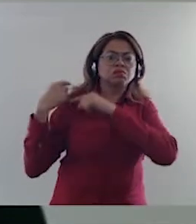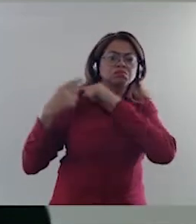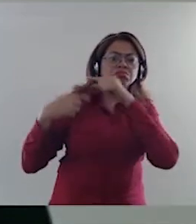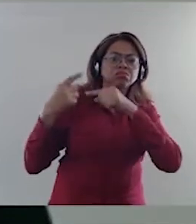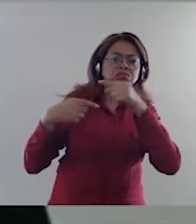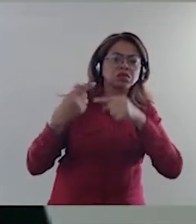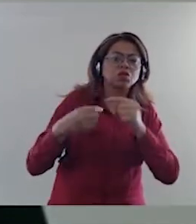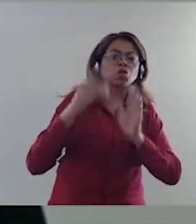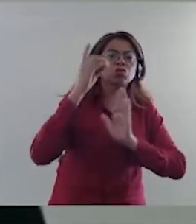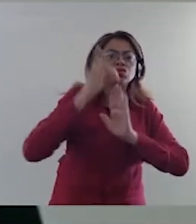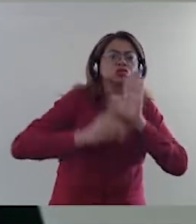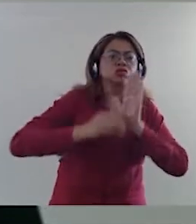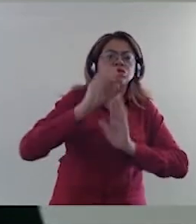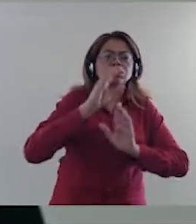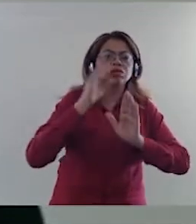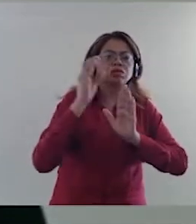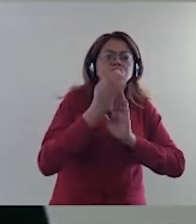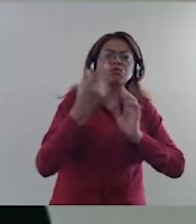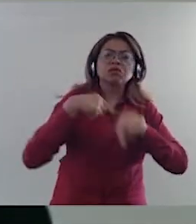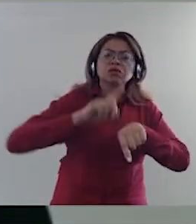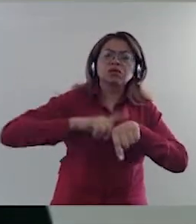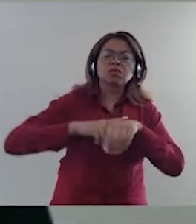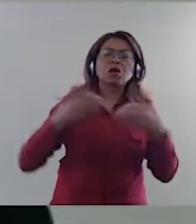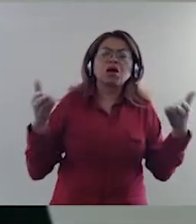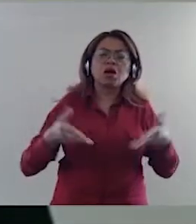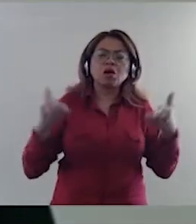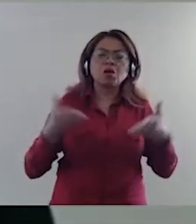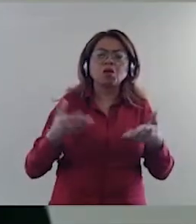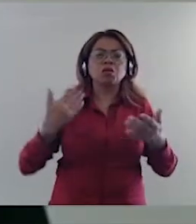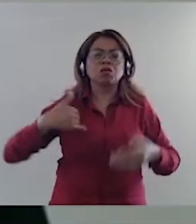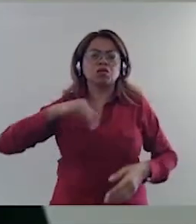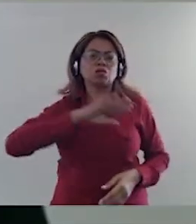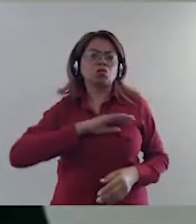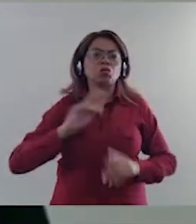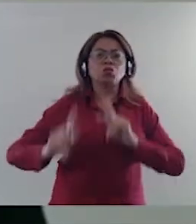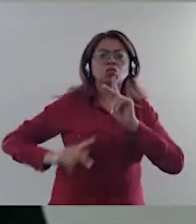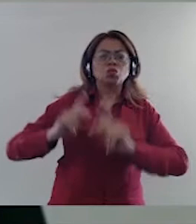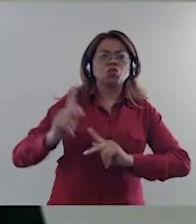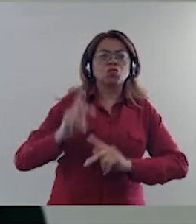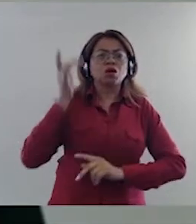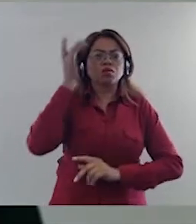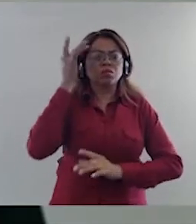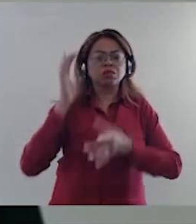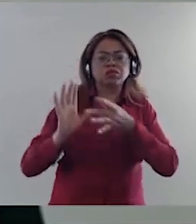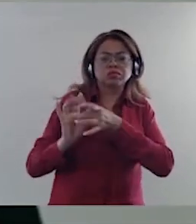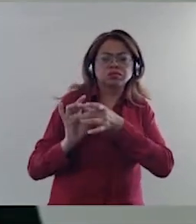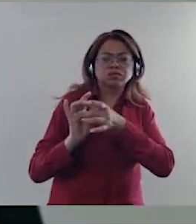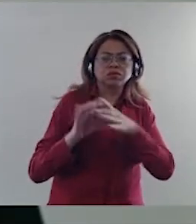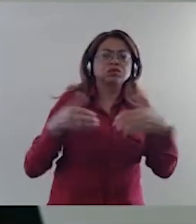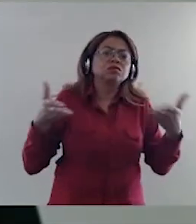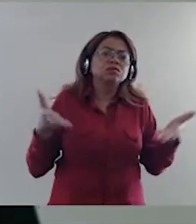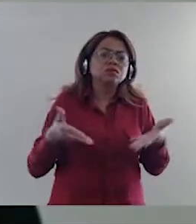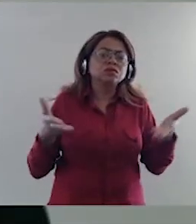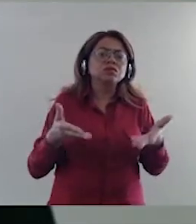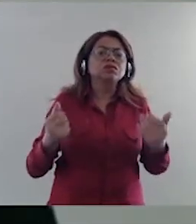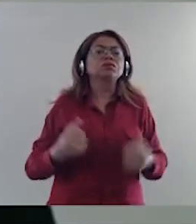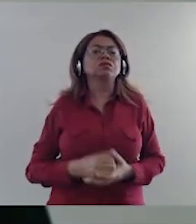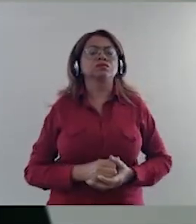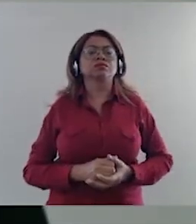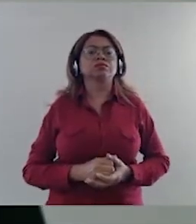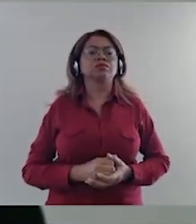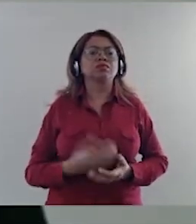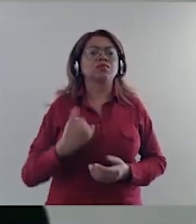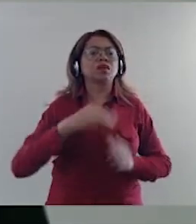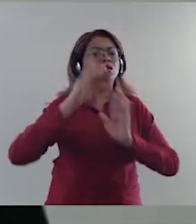civil, nesse período da modernidade, e também o das grandes codificações,